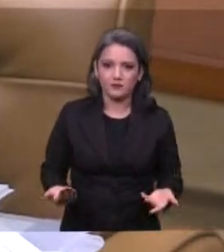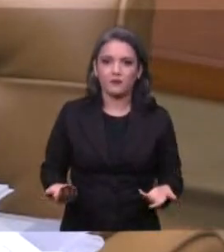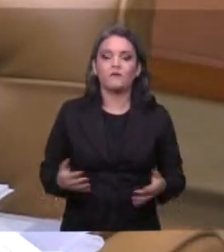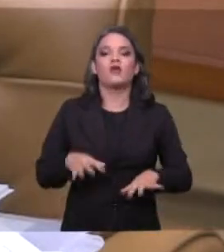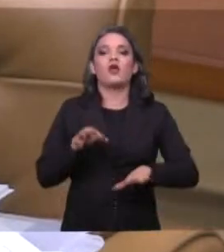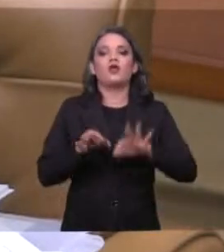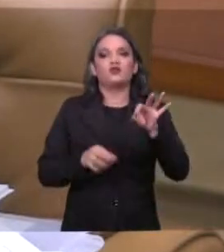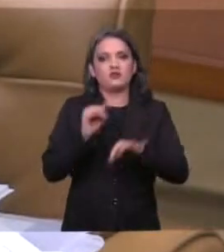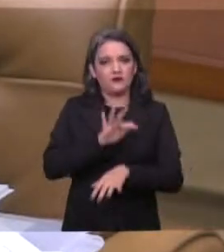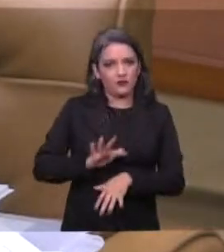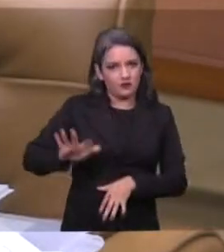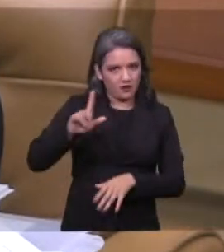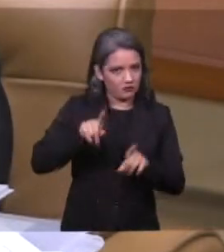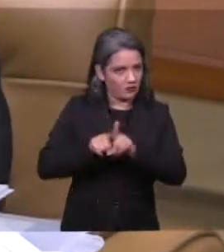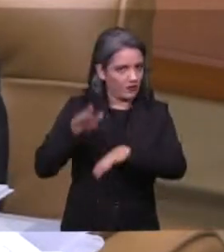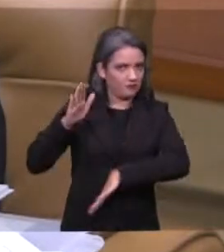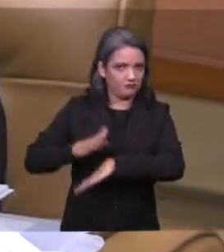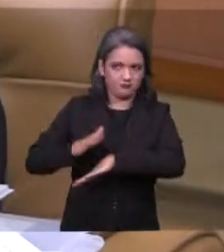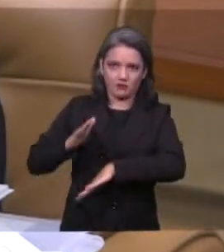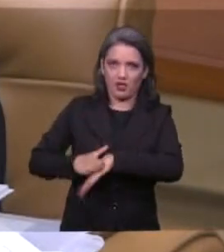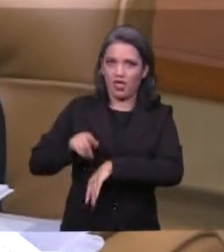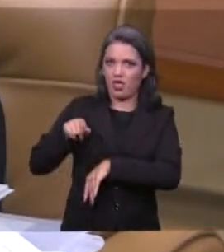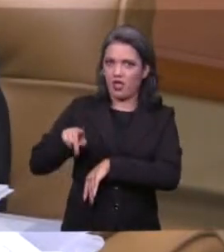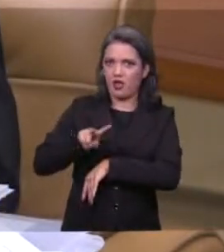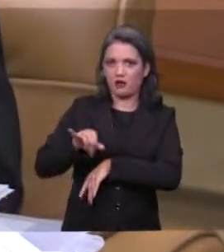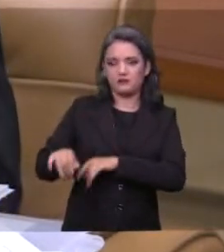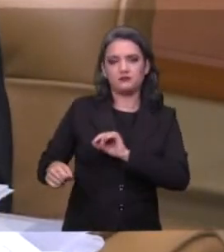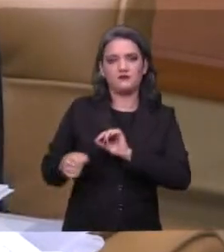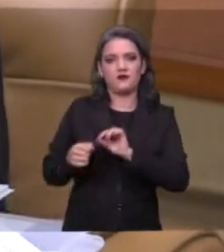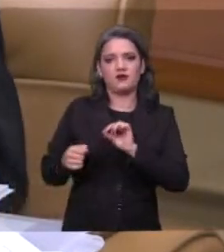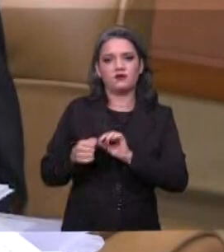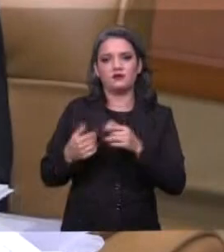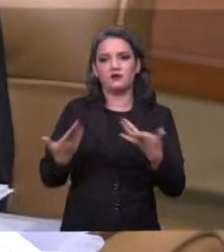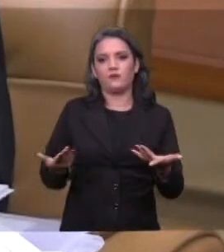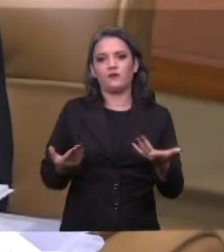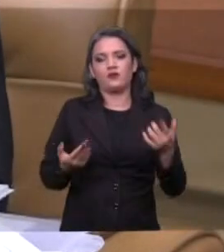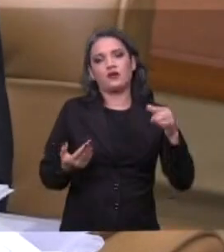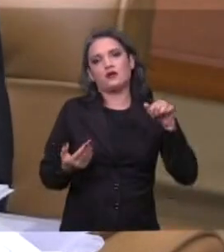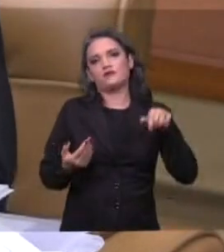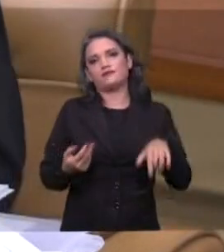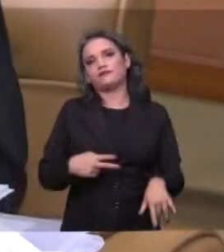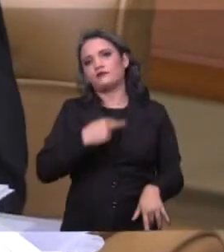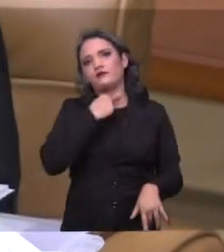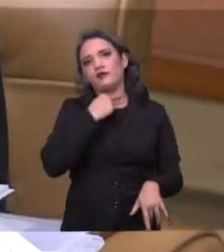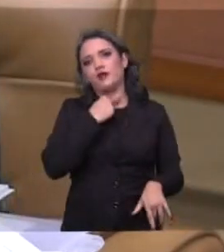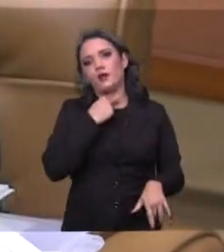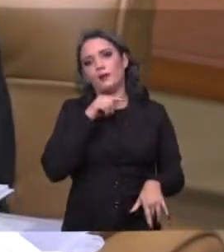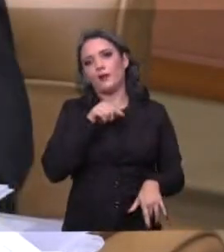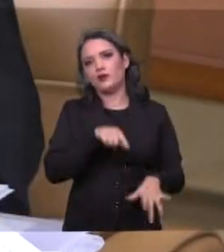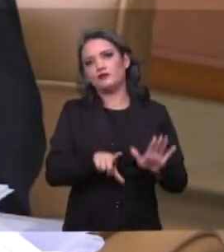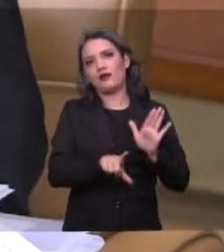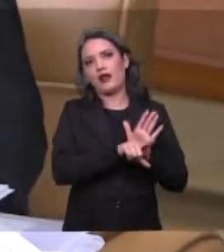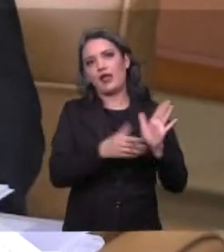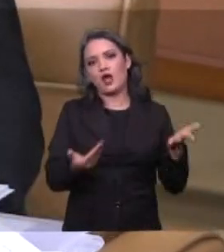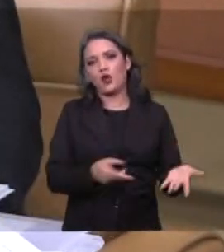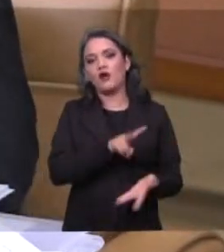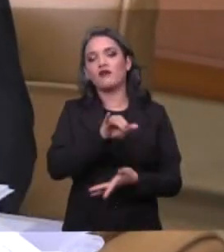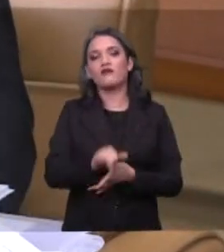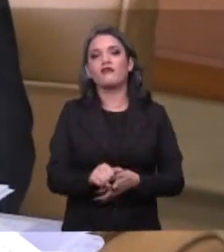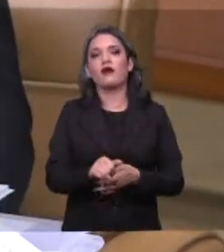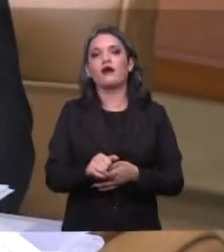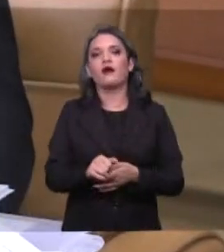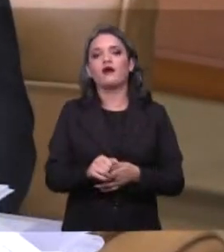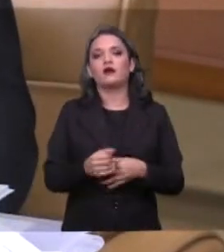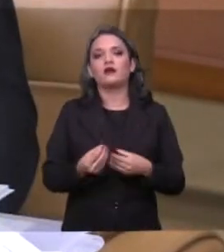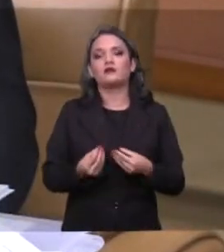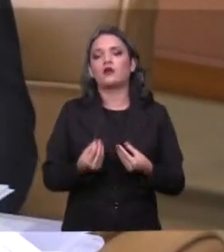Justiça Federal também. Não há por que se fixar de cara essa previsão,